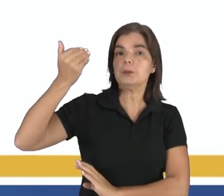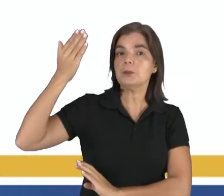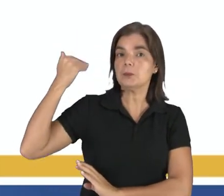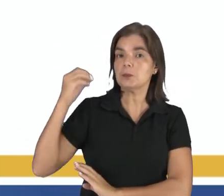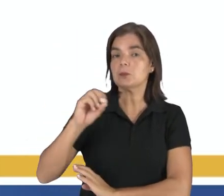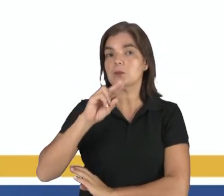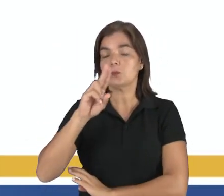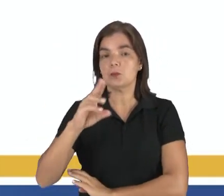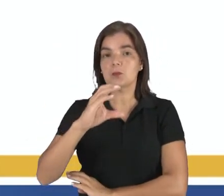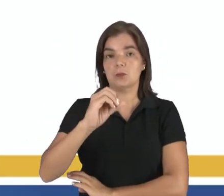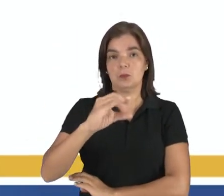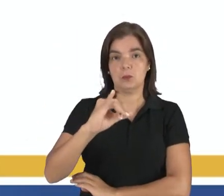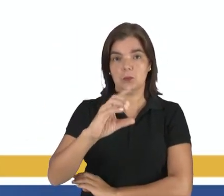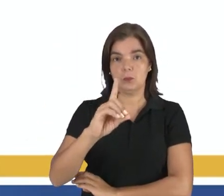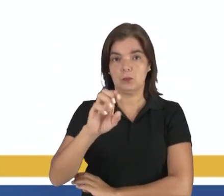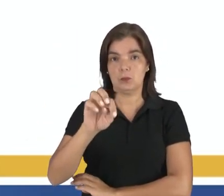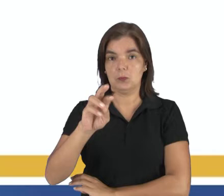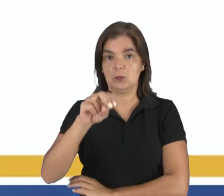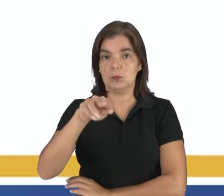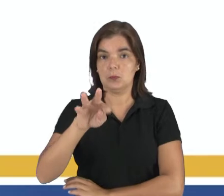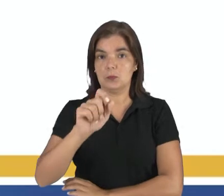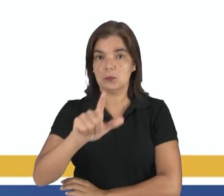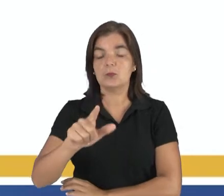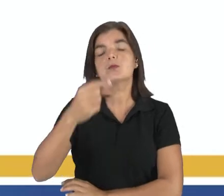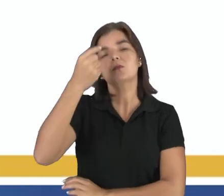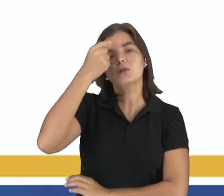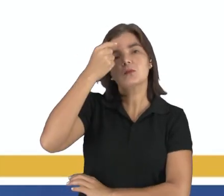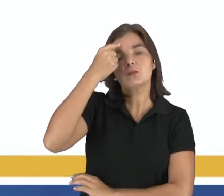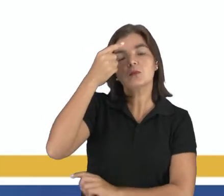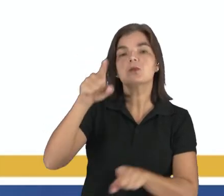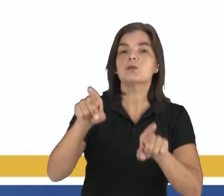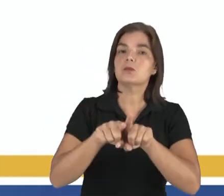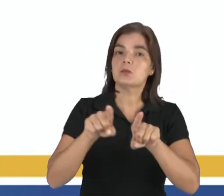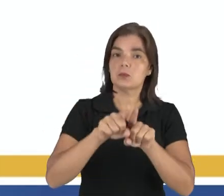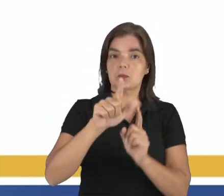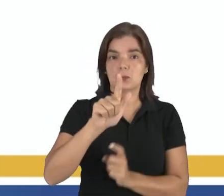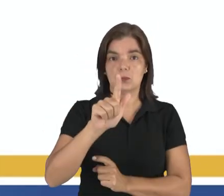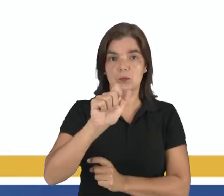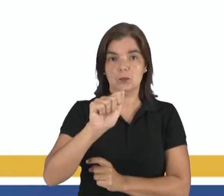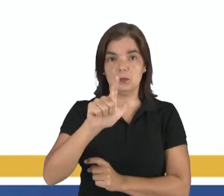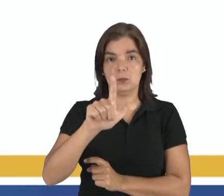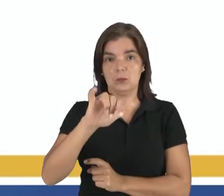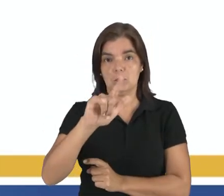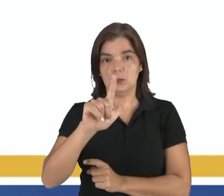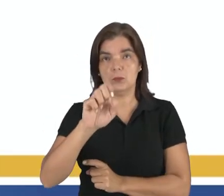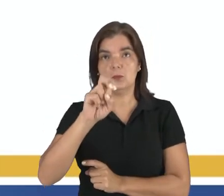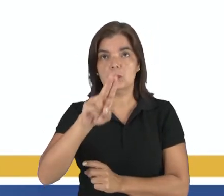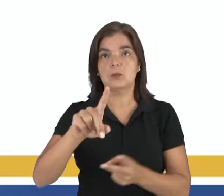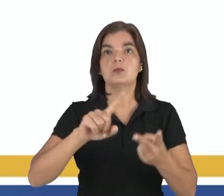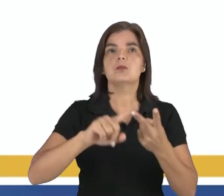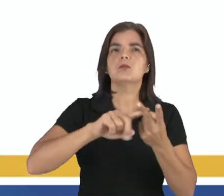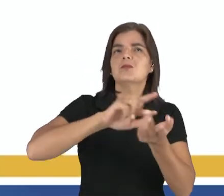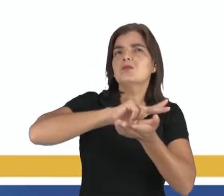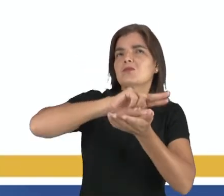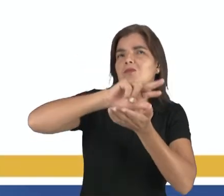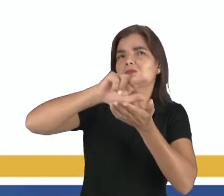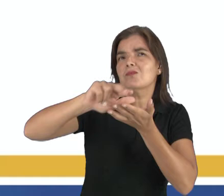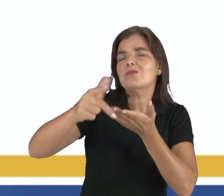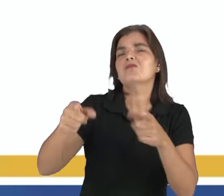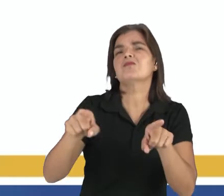tradicional, ocidental, ela surgiu com os pensadores Galileu Galilei, Francis Bacon, René